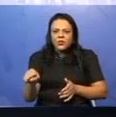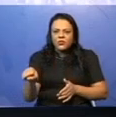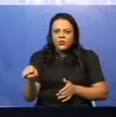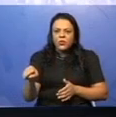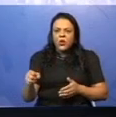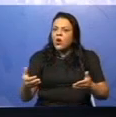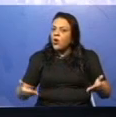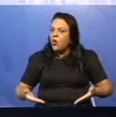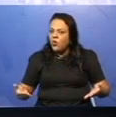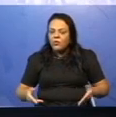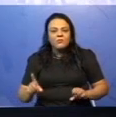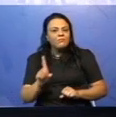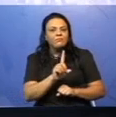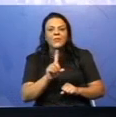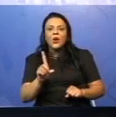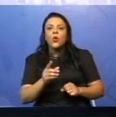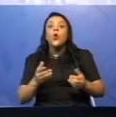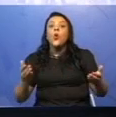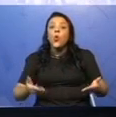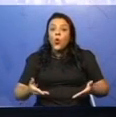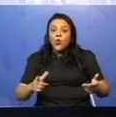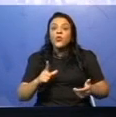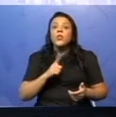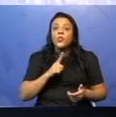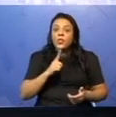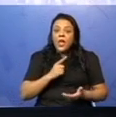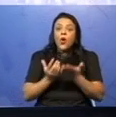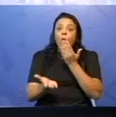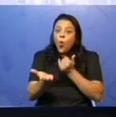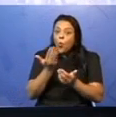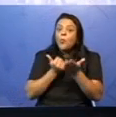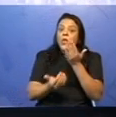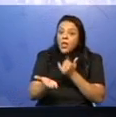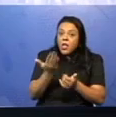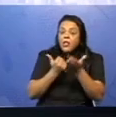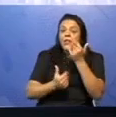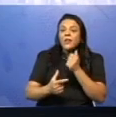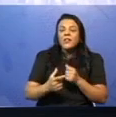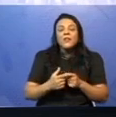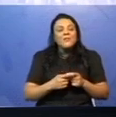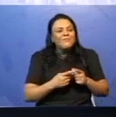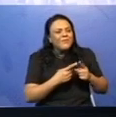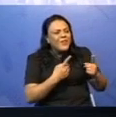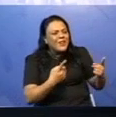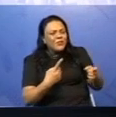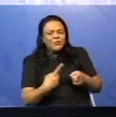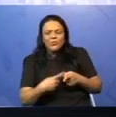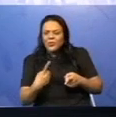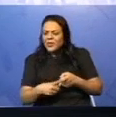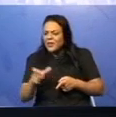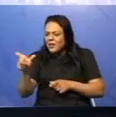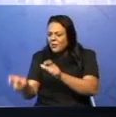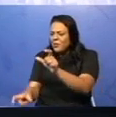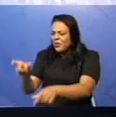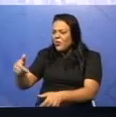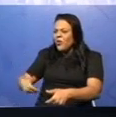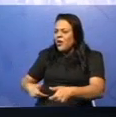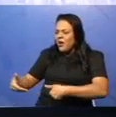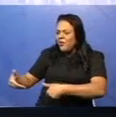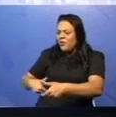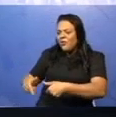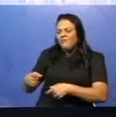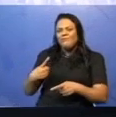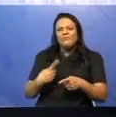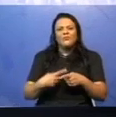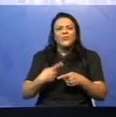aplica isso. Atualmente, tem alimentos para todo mundo. E por que pessoas passam fome? Porque algumas pessoas têm